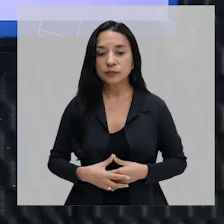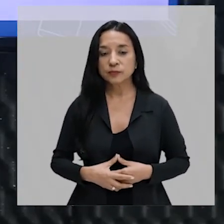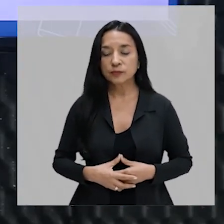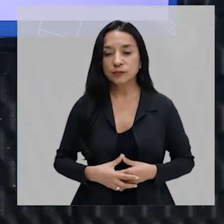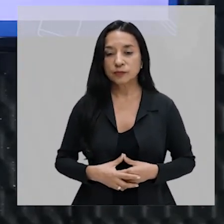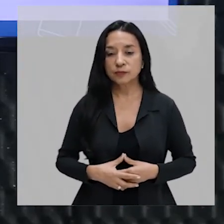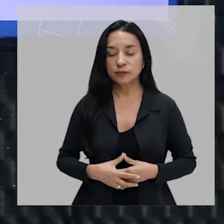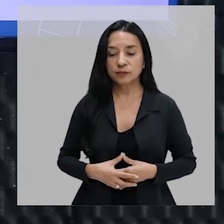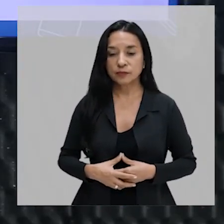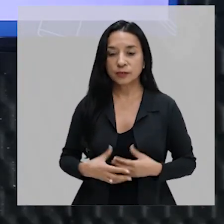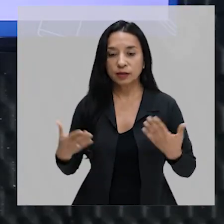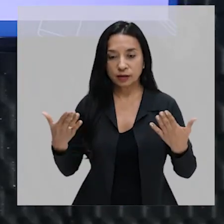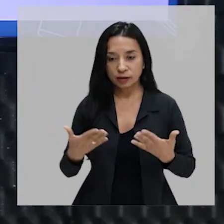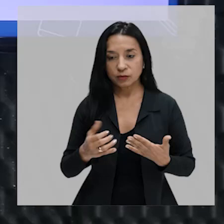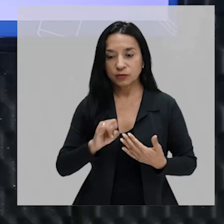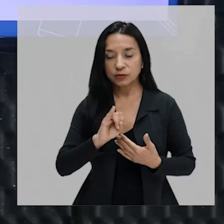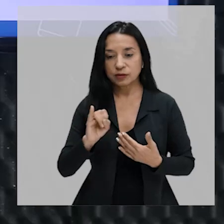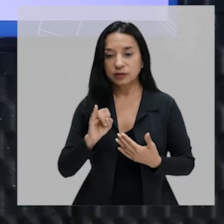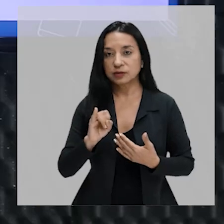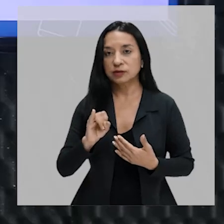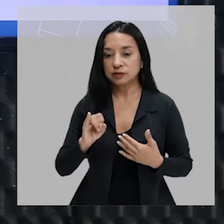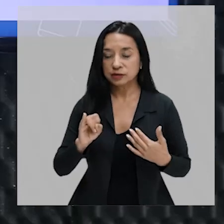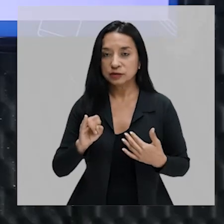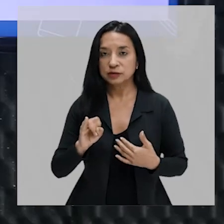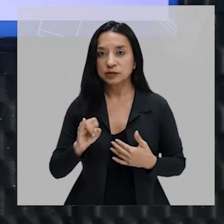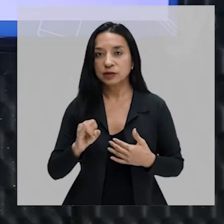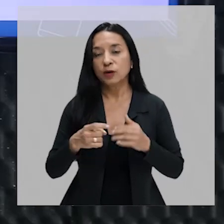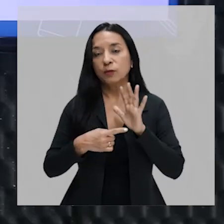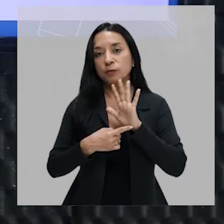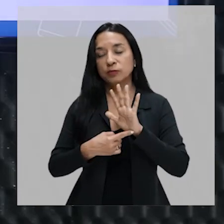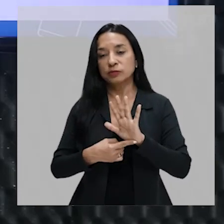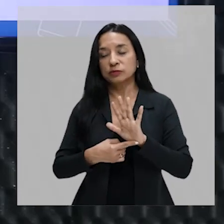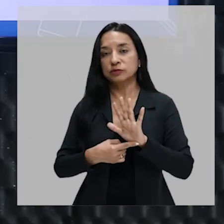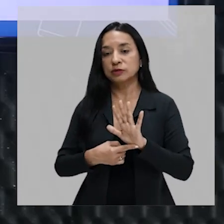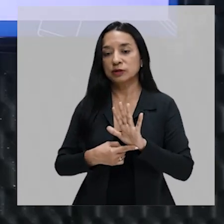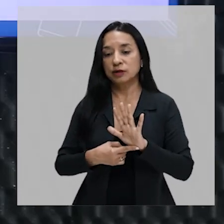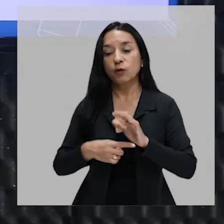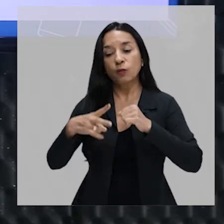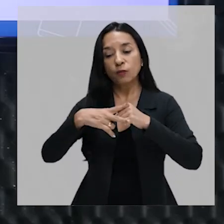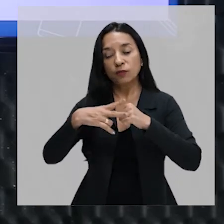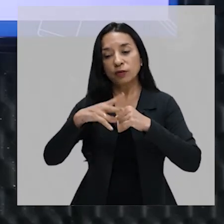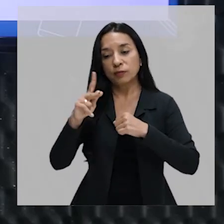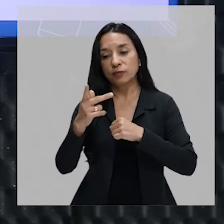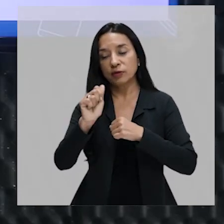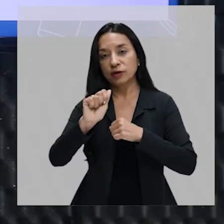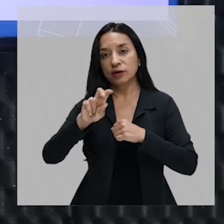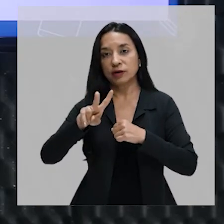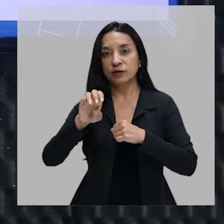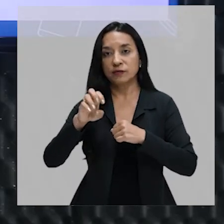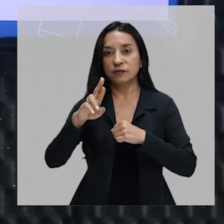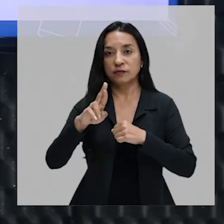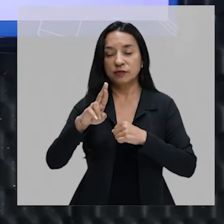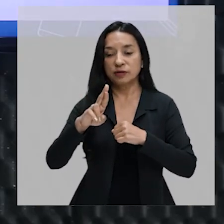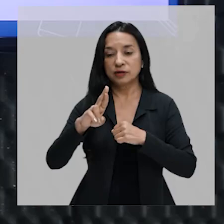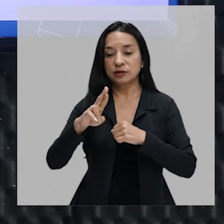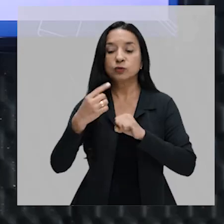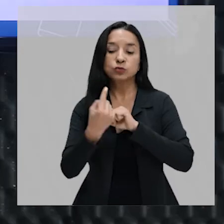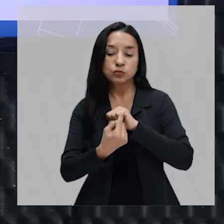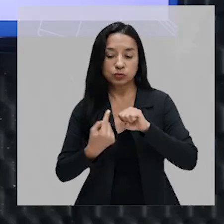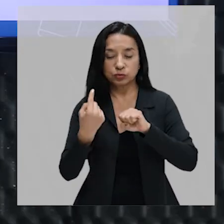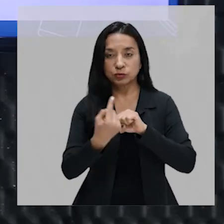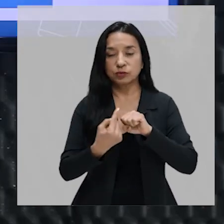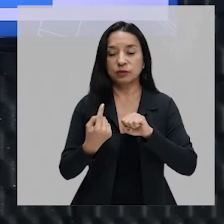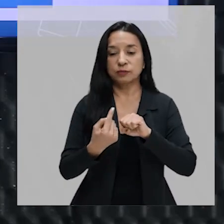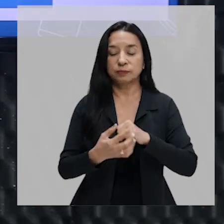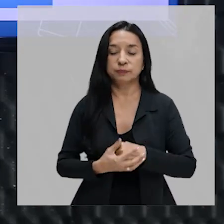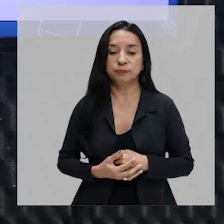segunda sentença. Agora, se eu colocasse aqui neste lugar do verbo existir o verbo haver, ficaria no singular,